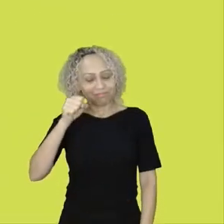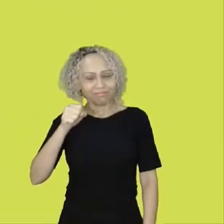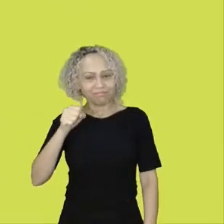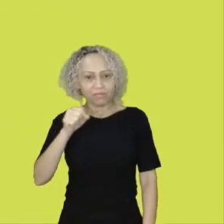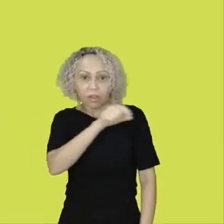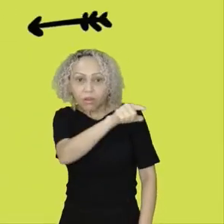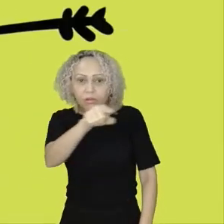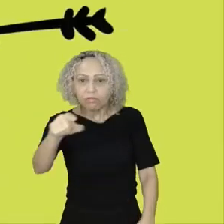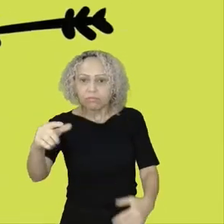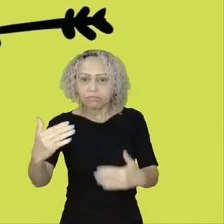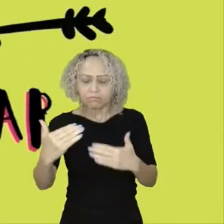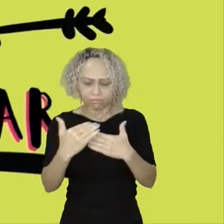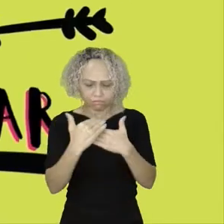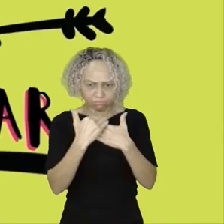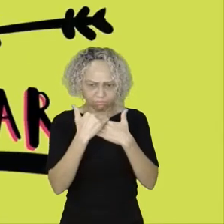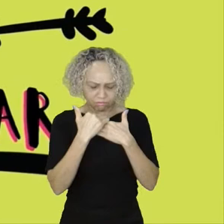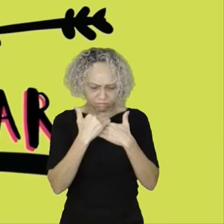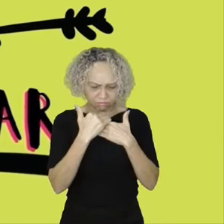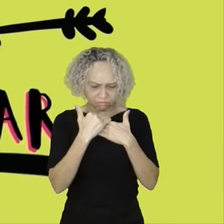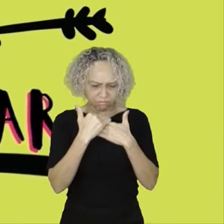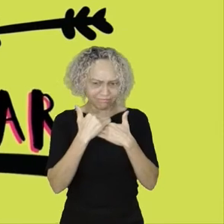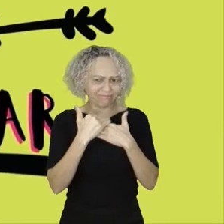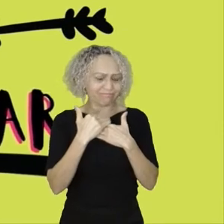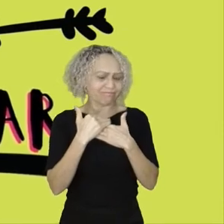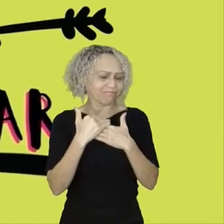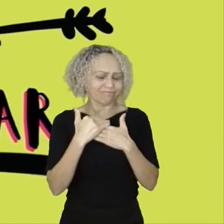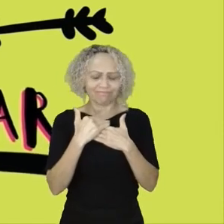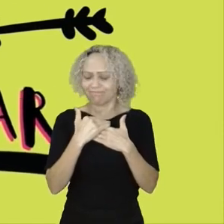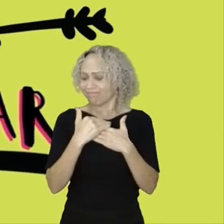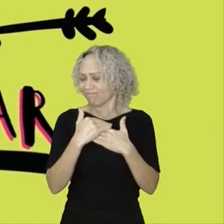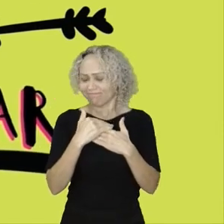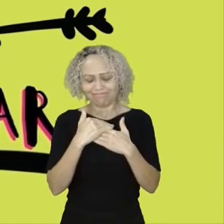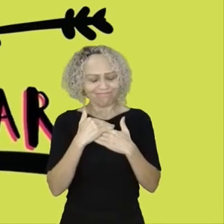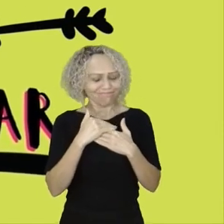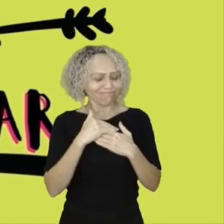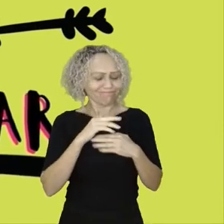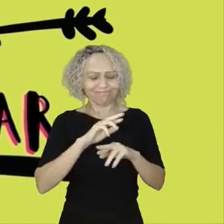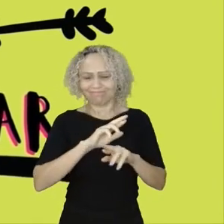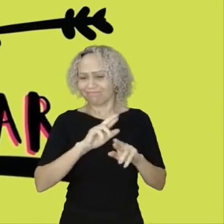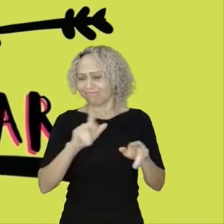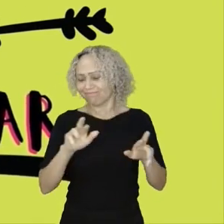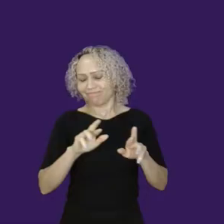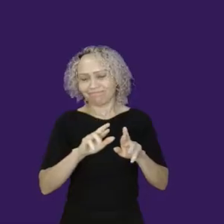Não vão mais conseguir me anular, me calar.